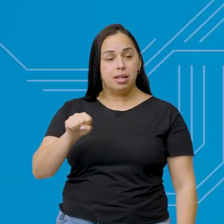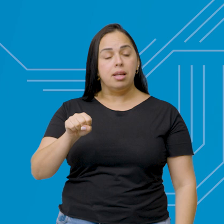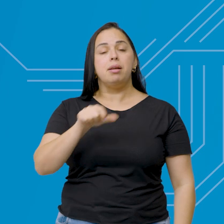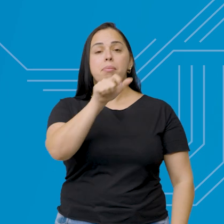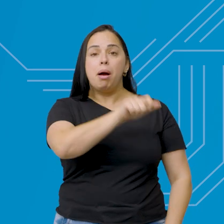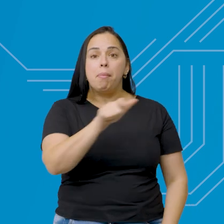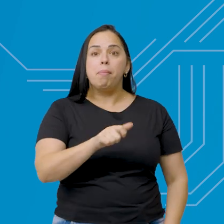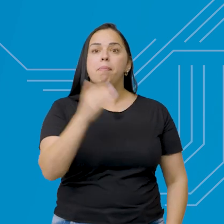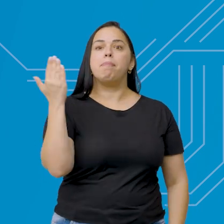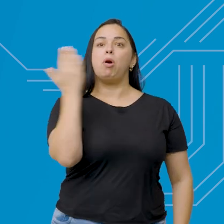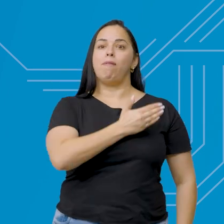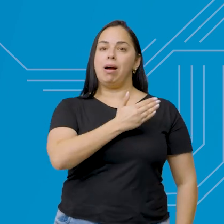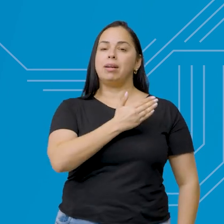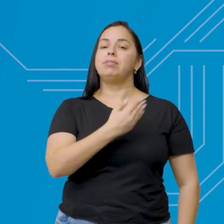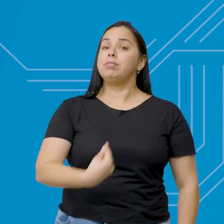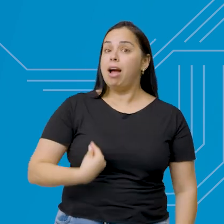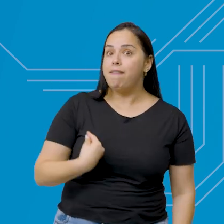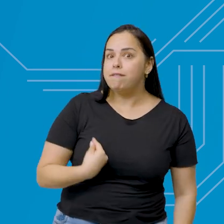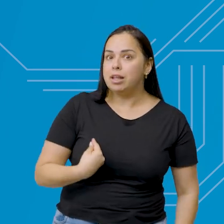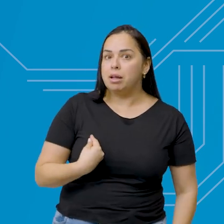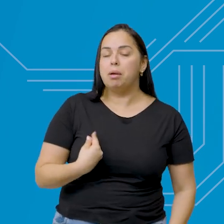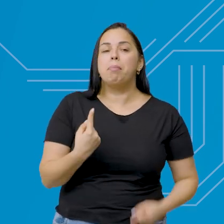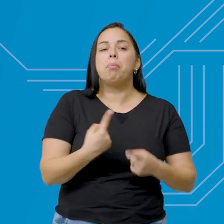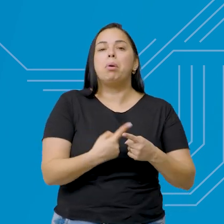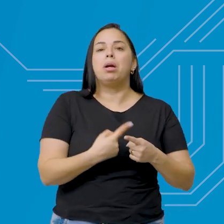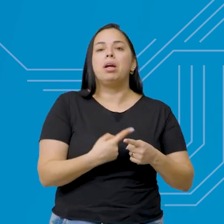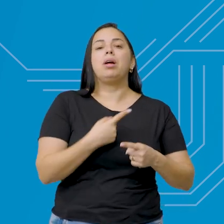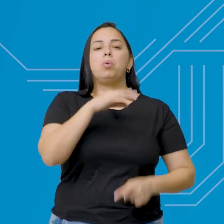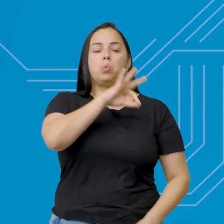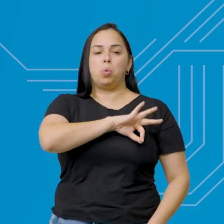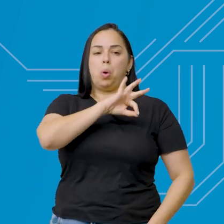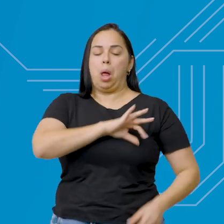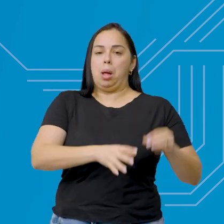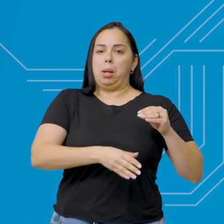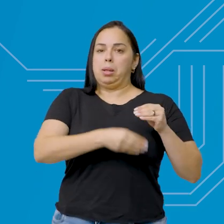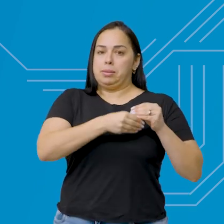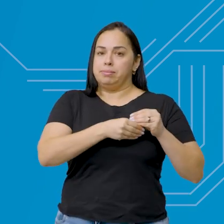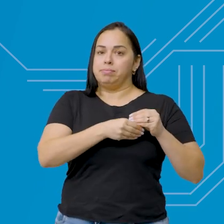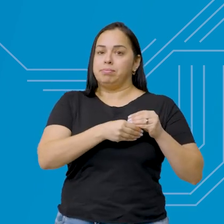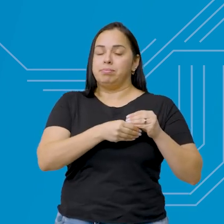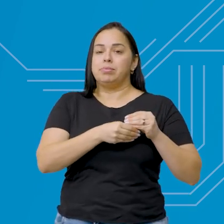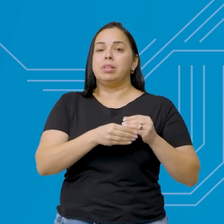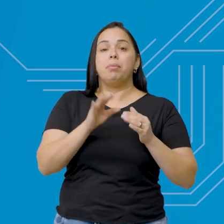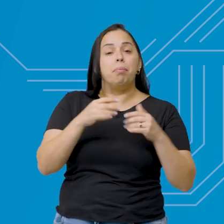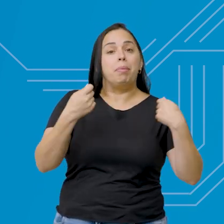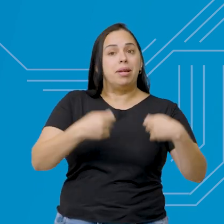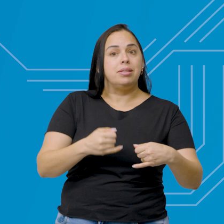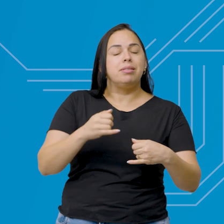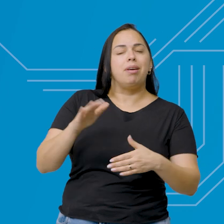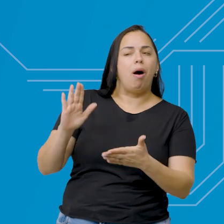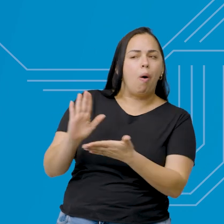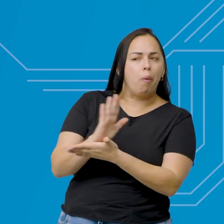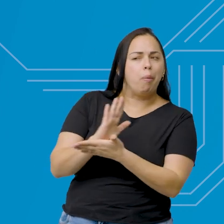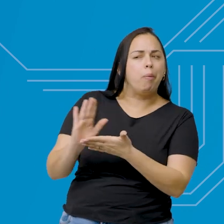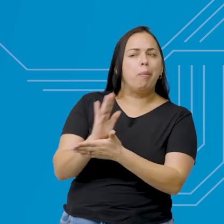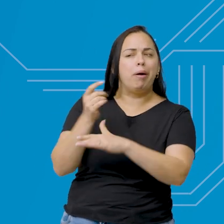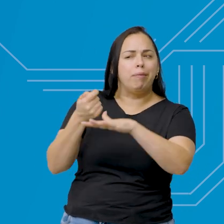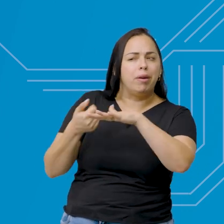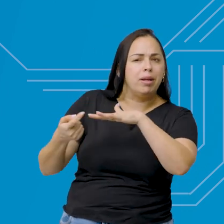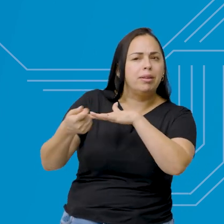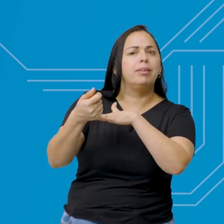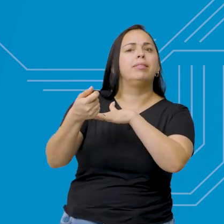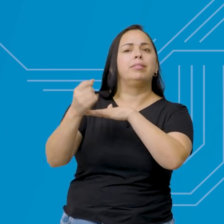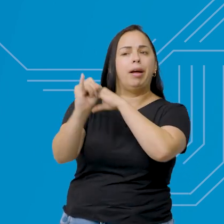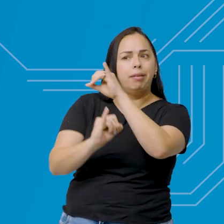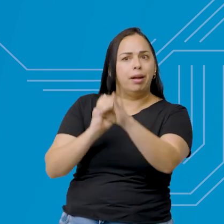feito para comprovar que aposentados e pensionistas que recebem um benefício estão vivos. Algumas informações falsas